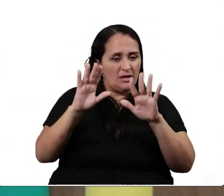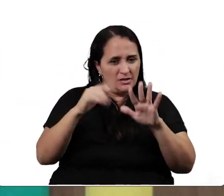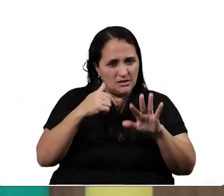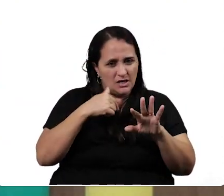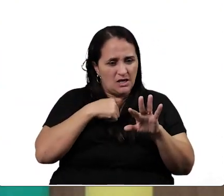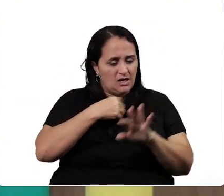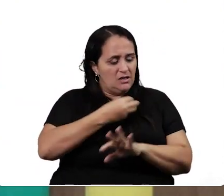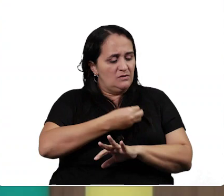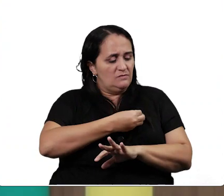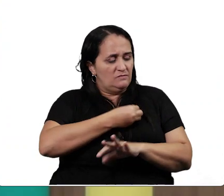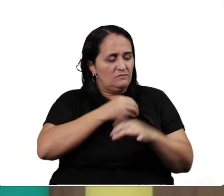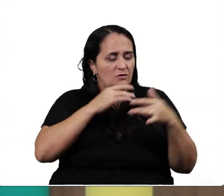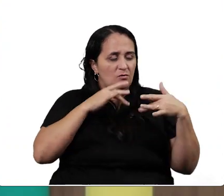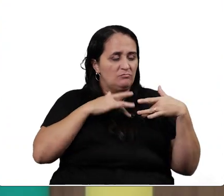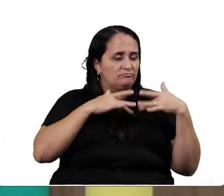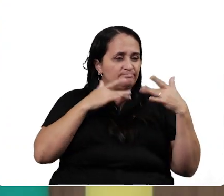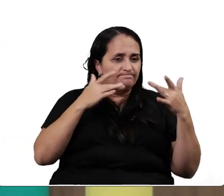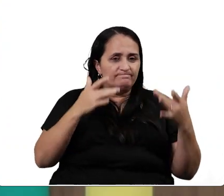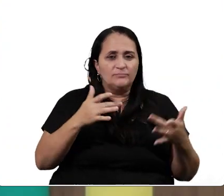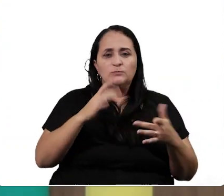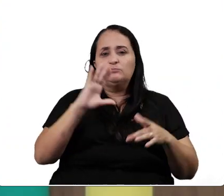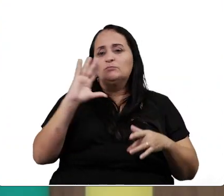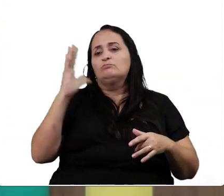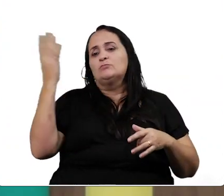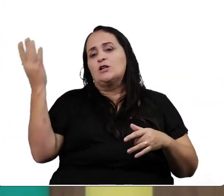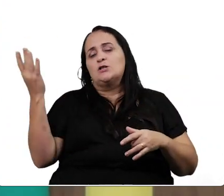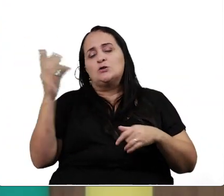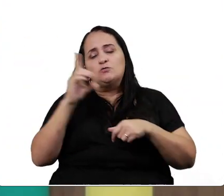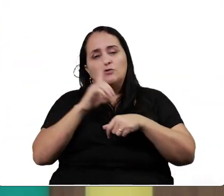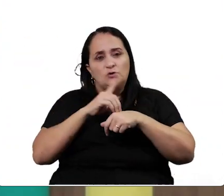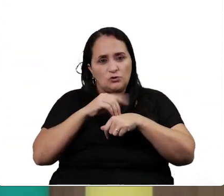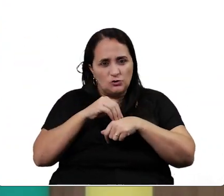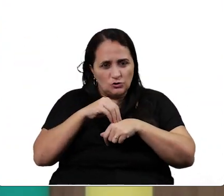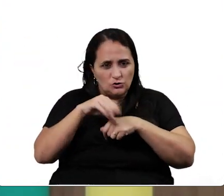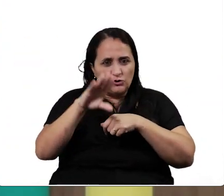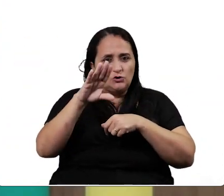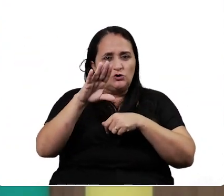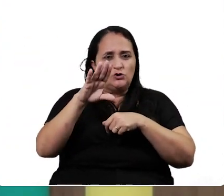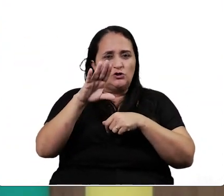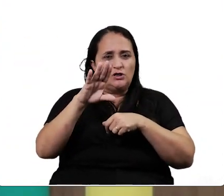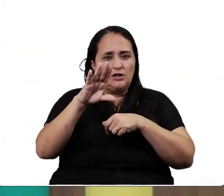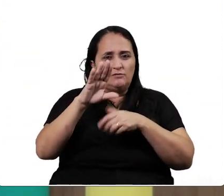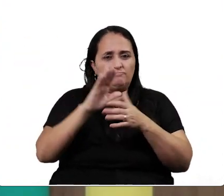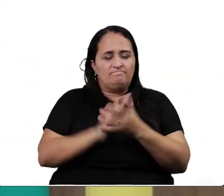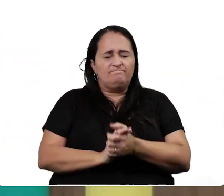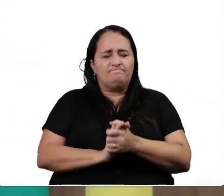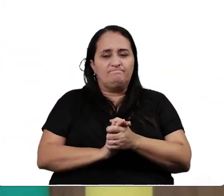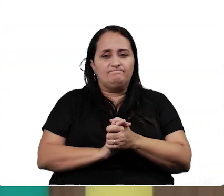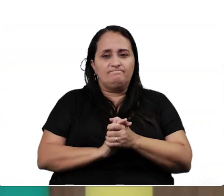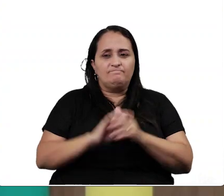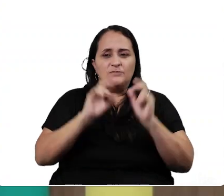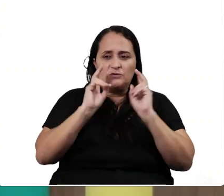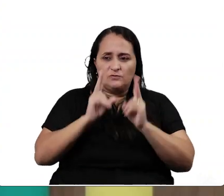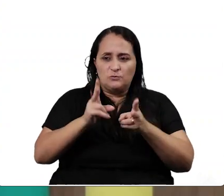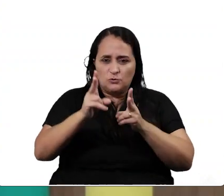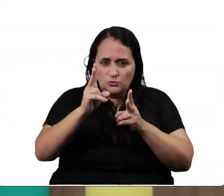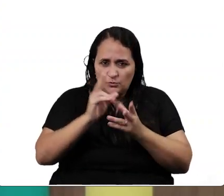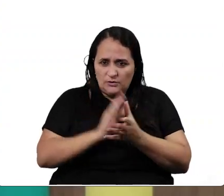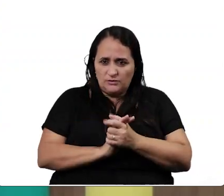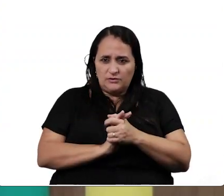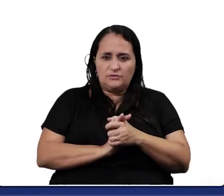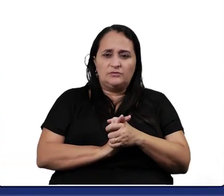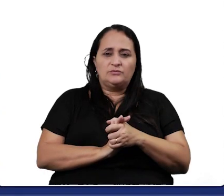gentil, ele teve esse espírito olímpico e resolveu dar essa dica de ouro. Vamos dar continuidade aqui ao